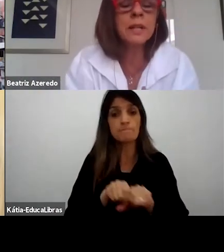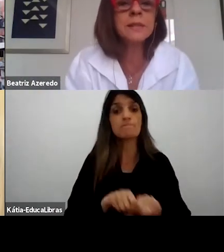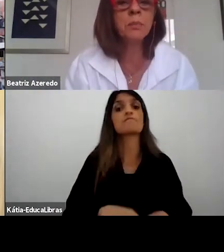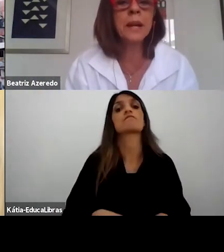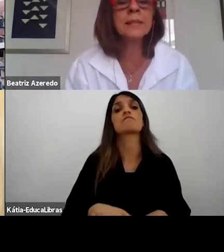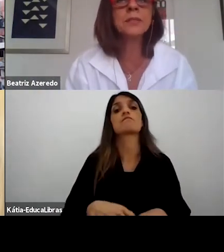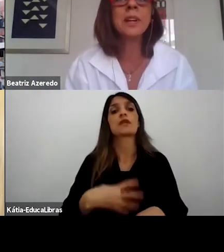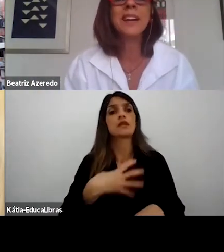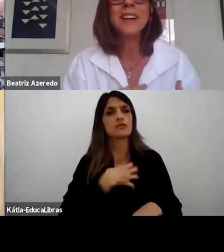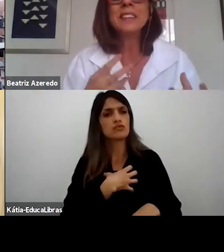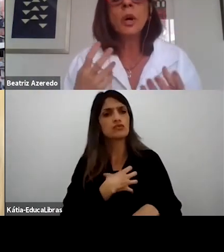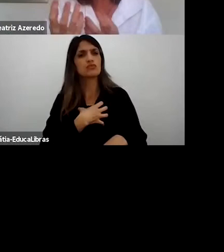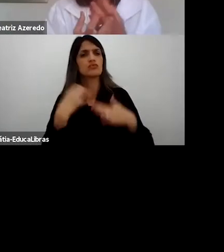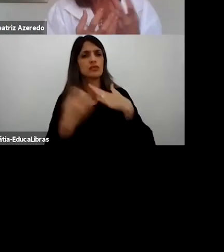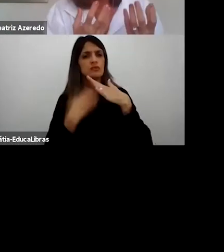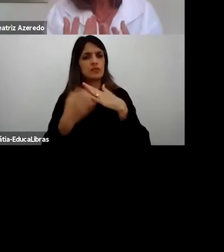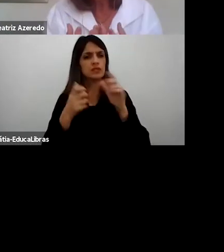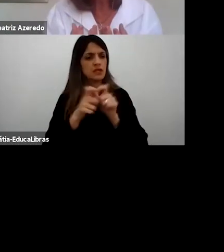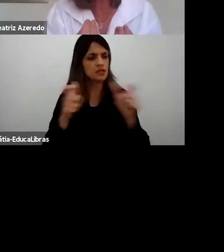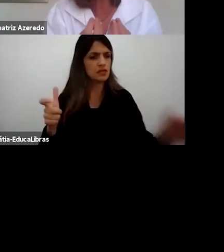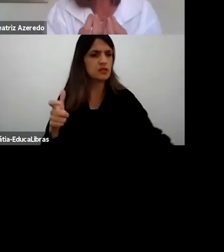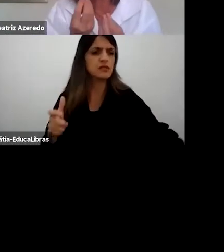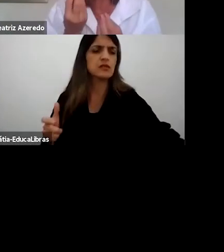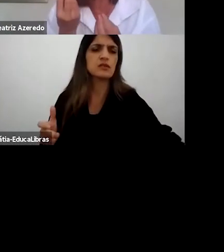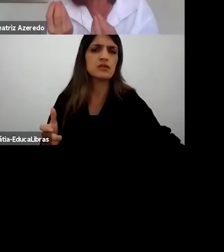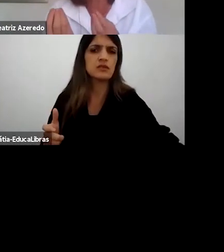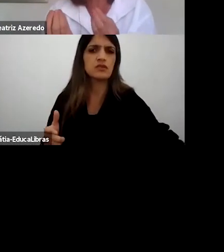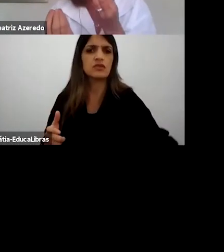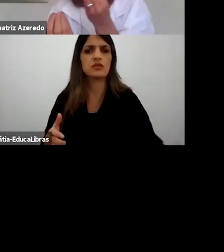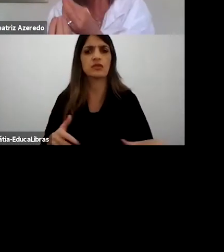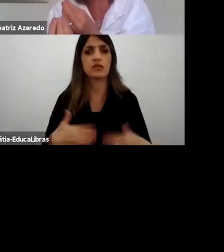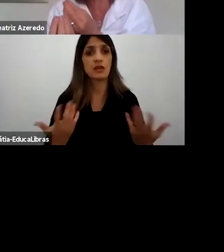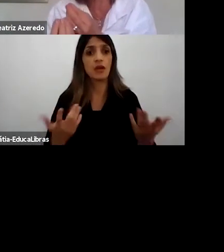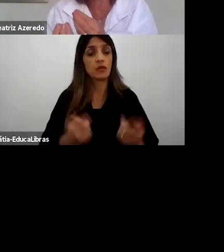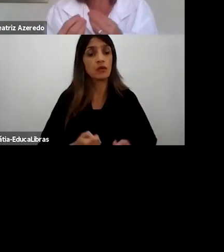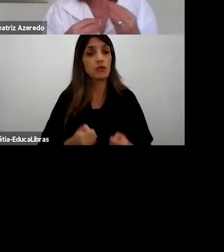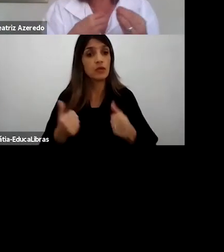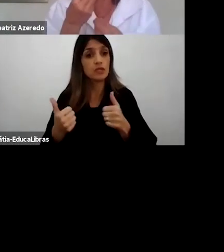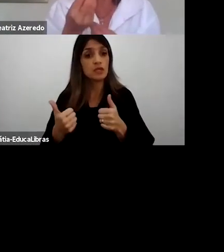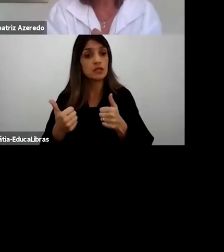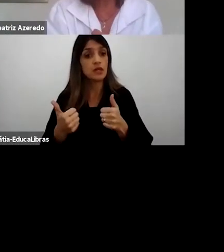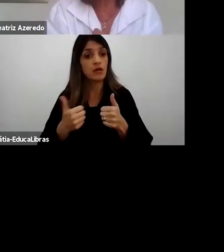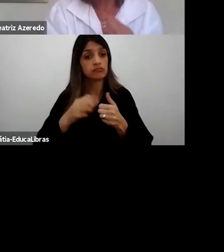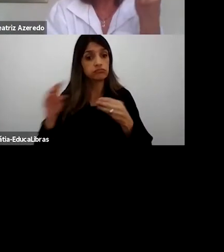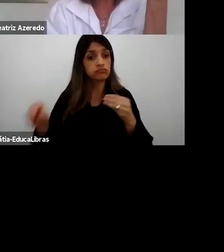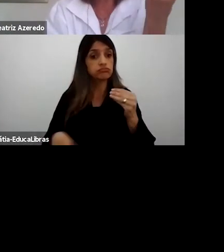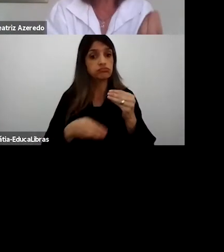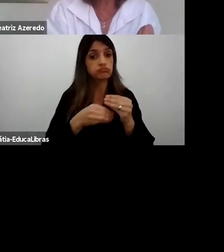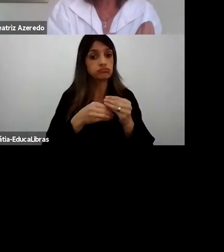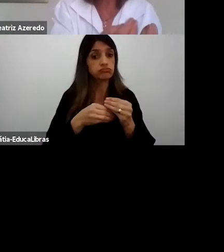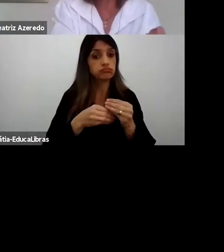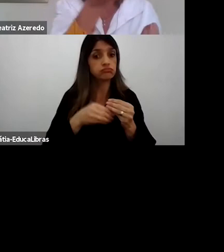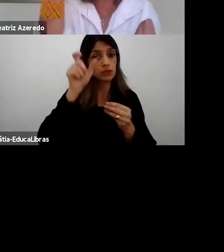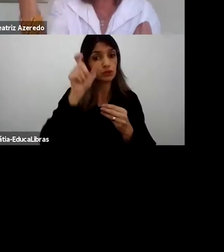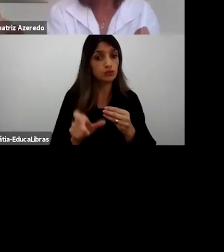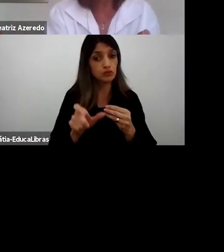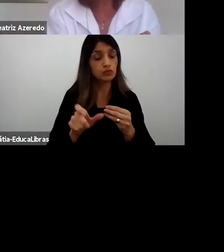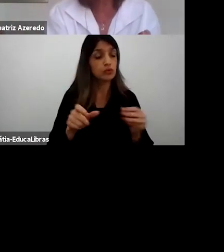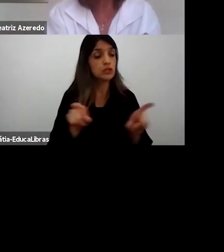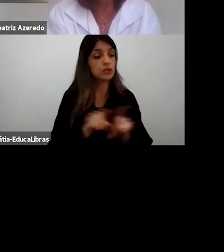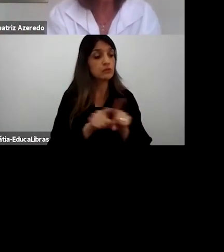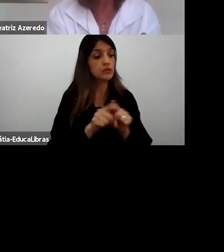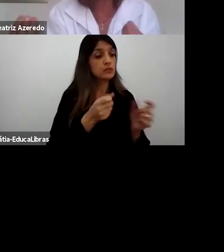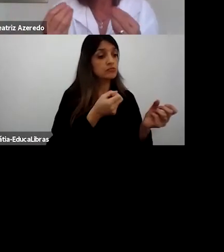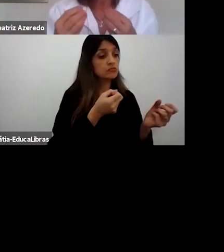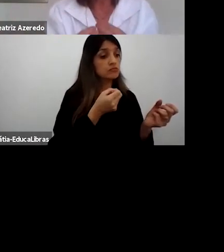atitude das grandes empresas. Então, de doação que linkam, né, o doador ao consumir com doação